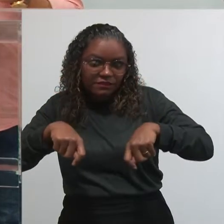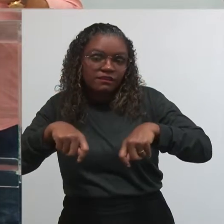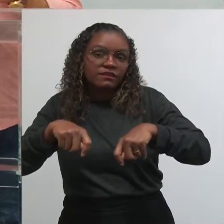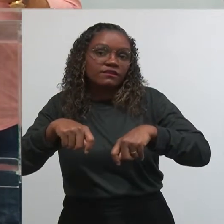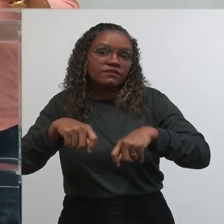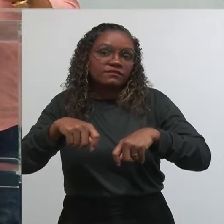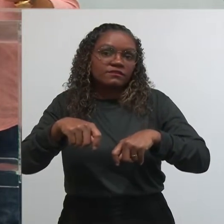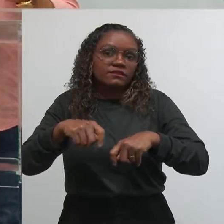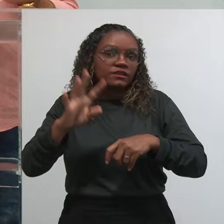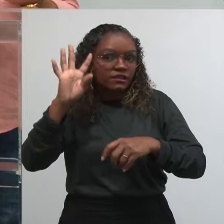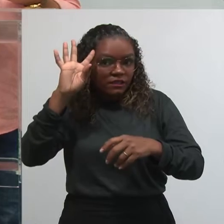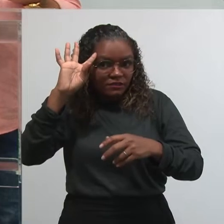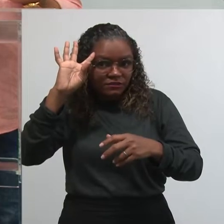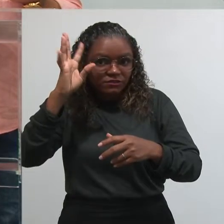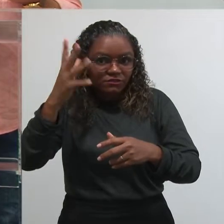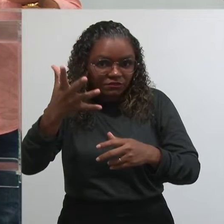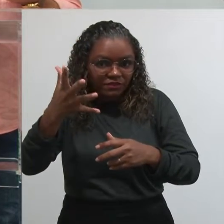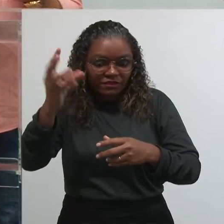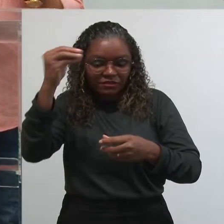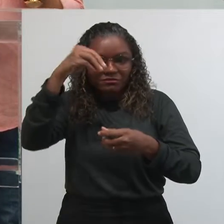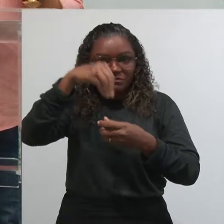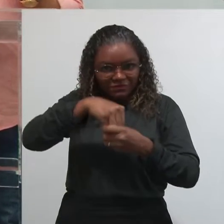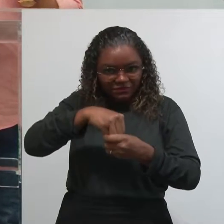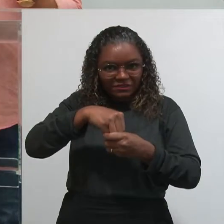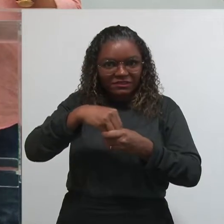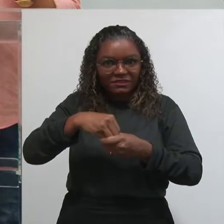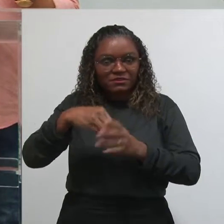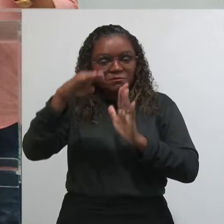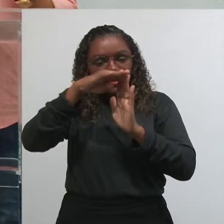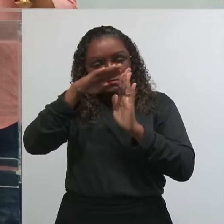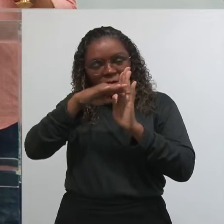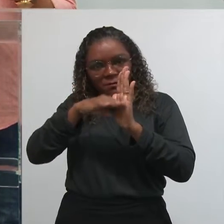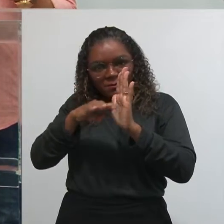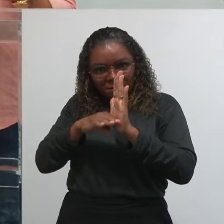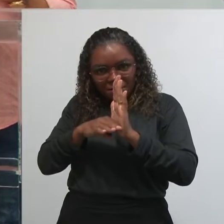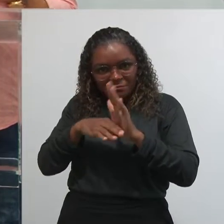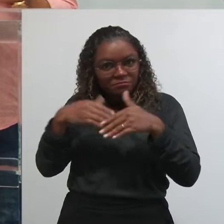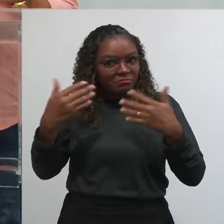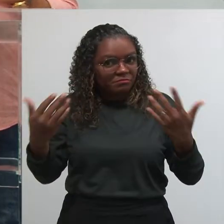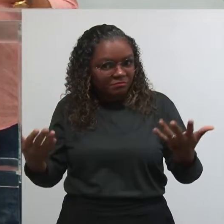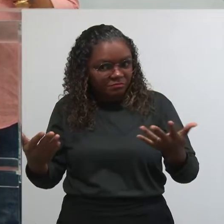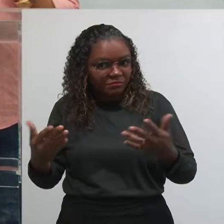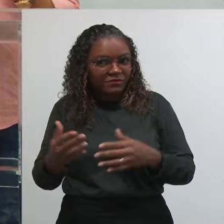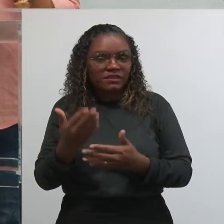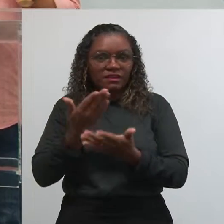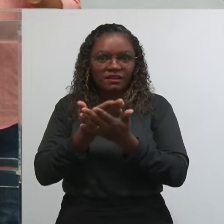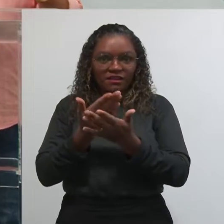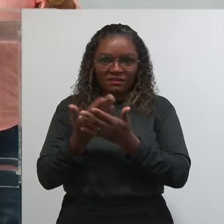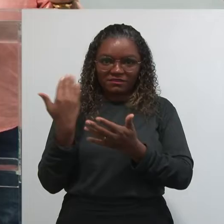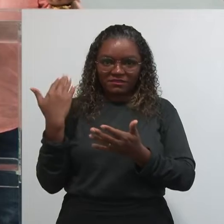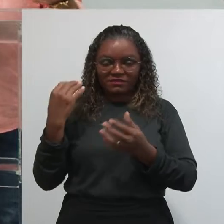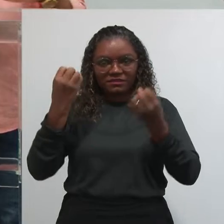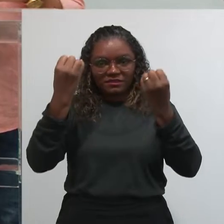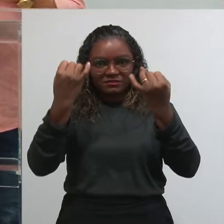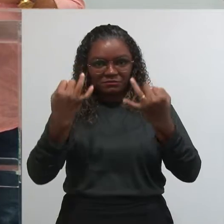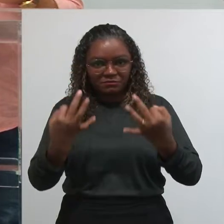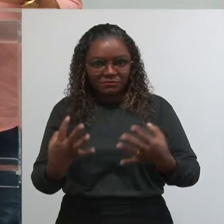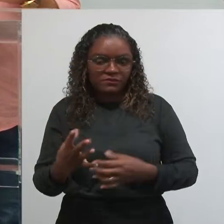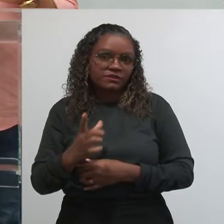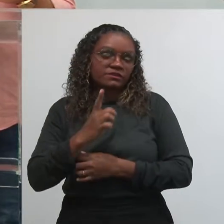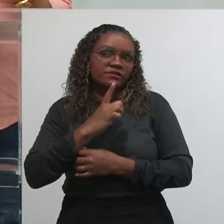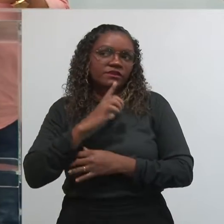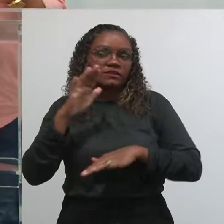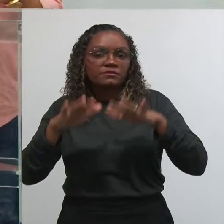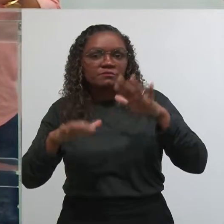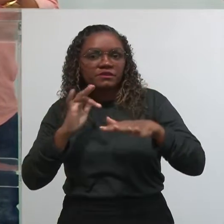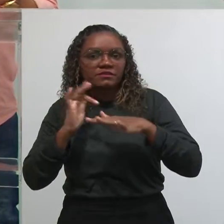esse problema entre na agenda ou não. E aí, como nós vimos na aula anterior, a gente pode ter a influência da mídia, a gente pode ter a influência